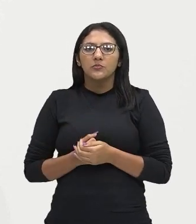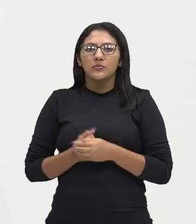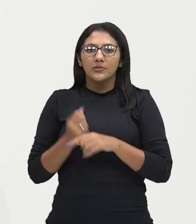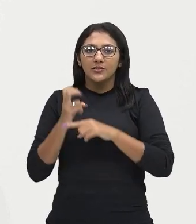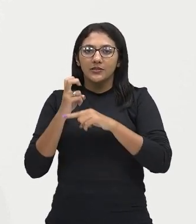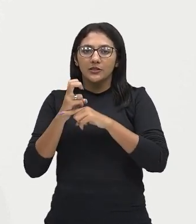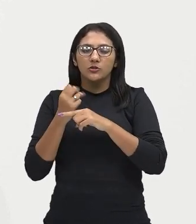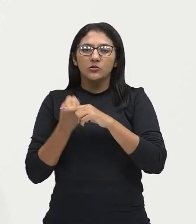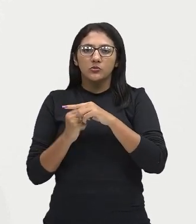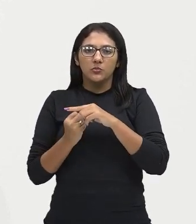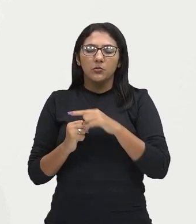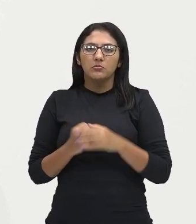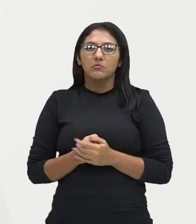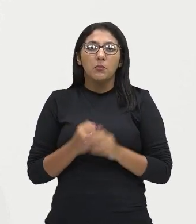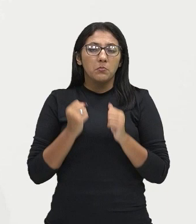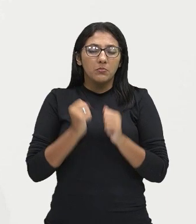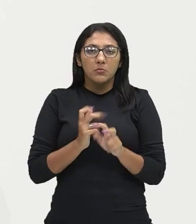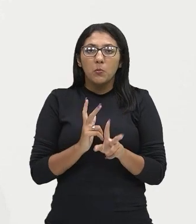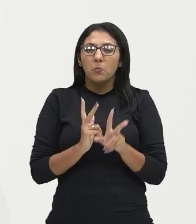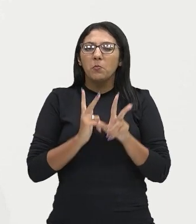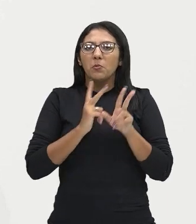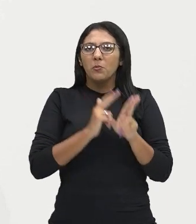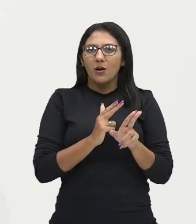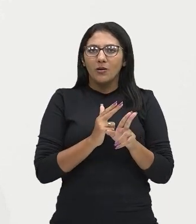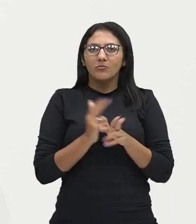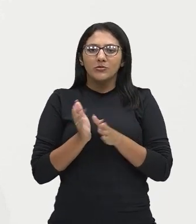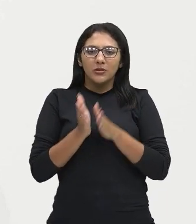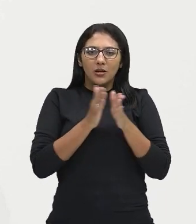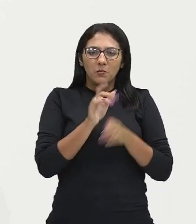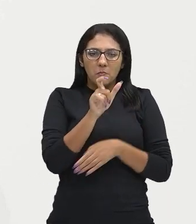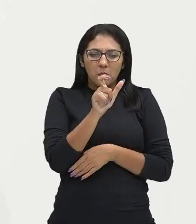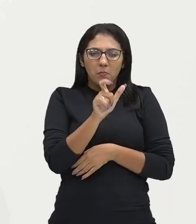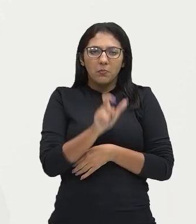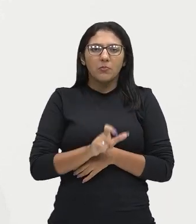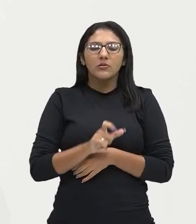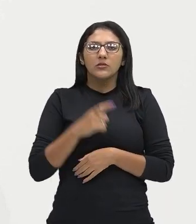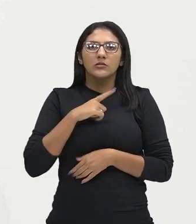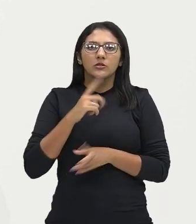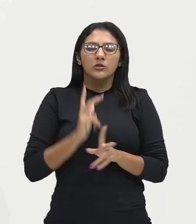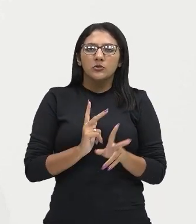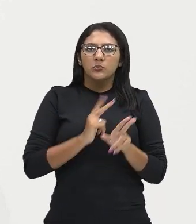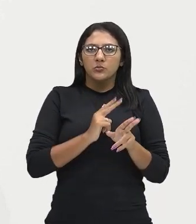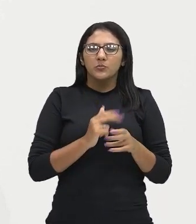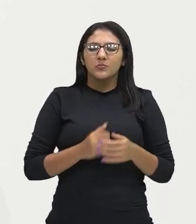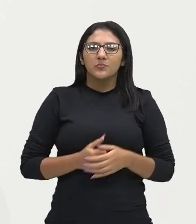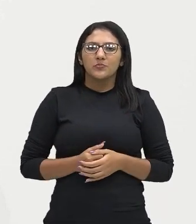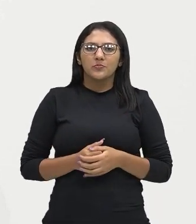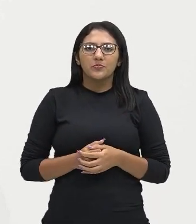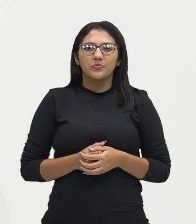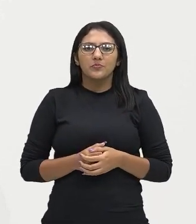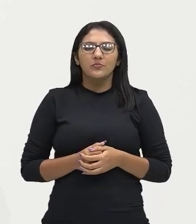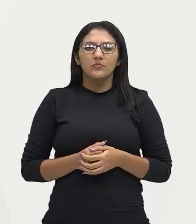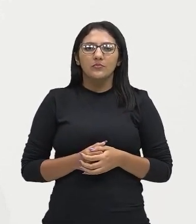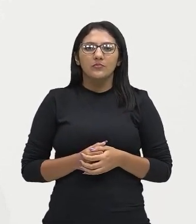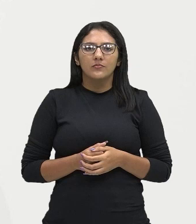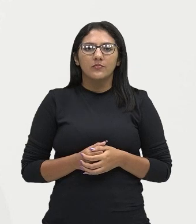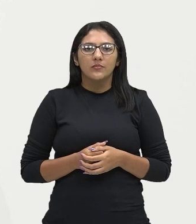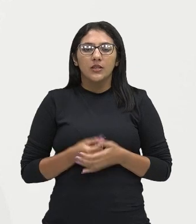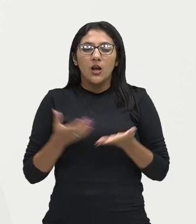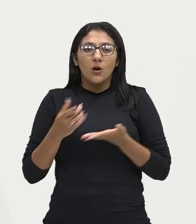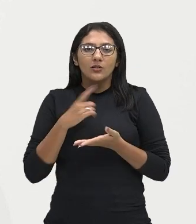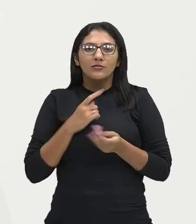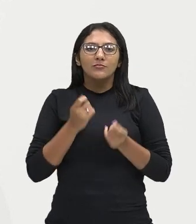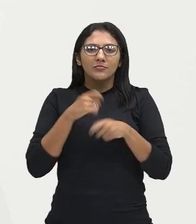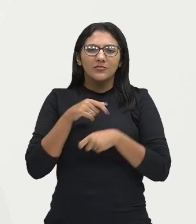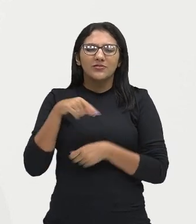sobre 8. Isso aqui é a mesma coisa do que está escrito aqui, ó. Isso aqui é a mesma coisa que isso. E aí chegou numa condição que você já